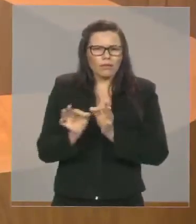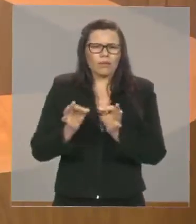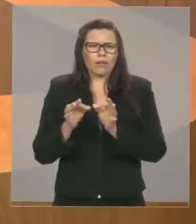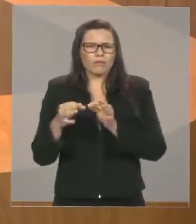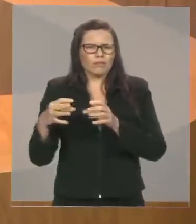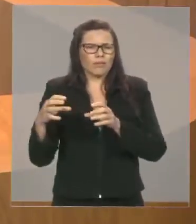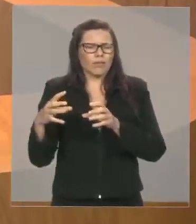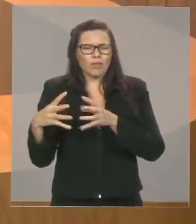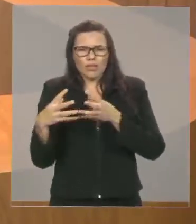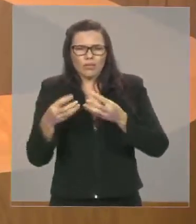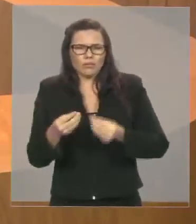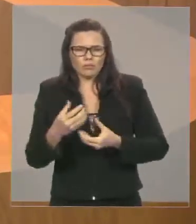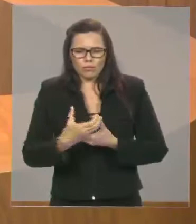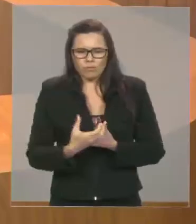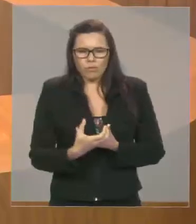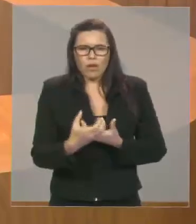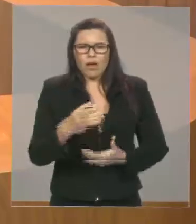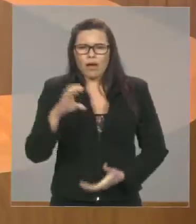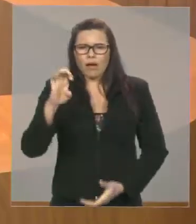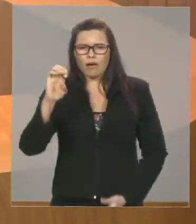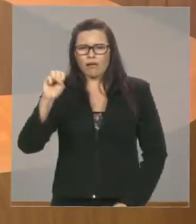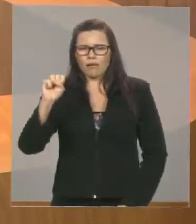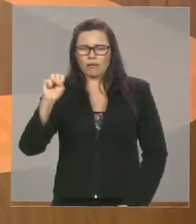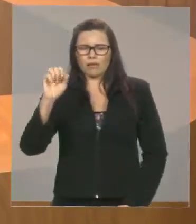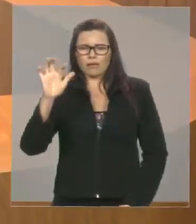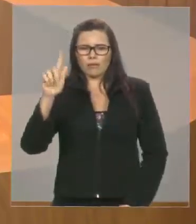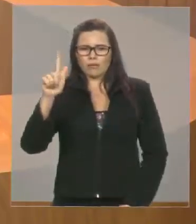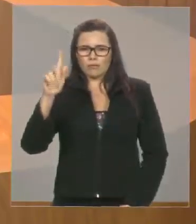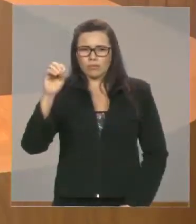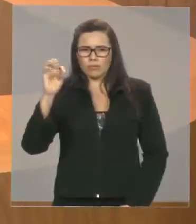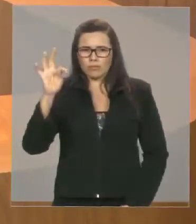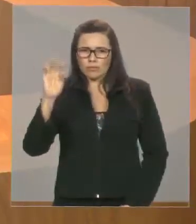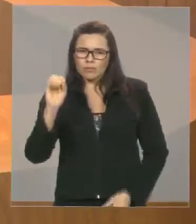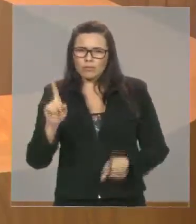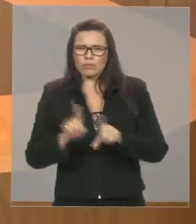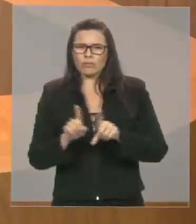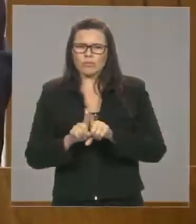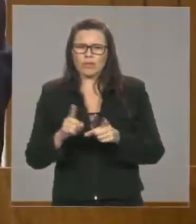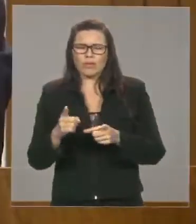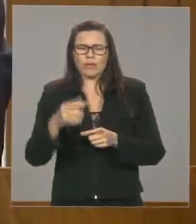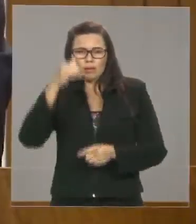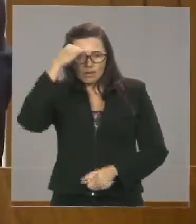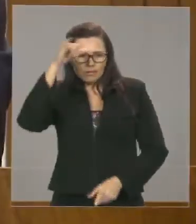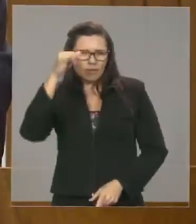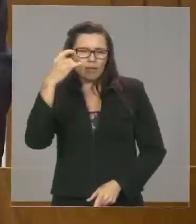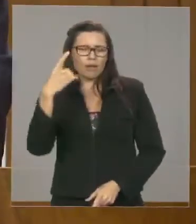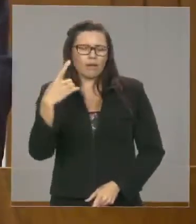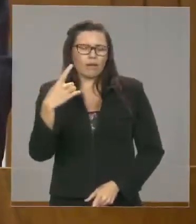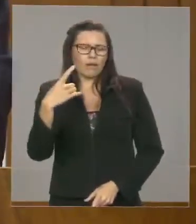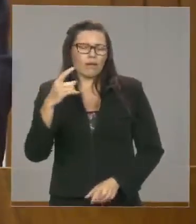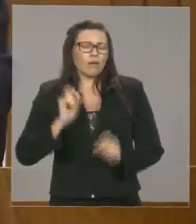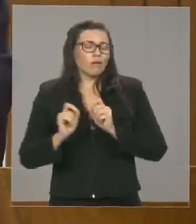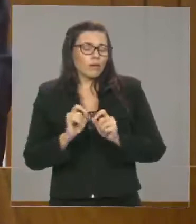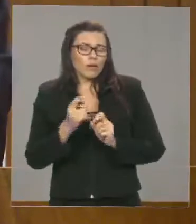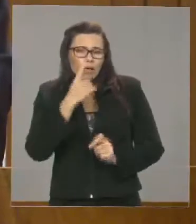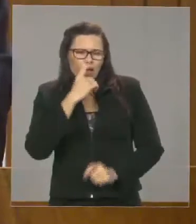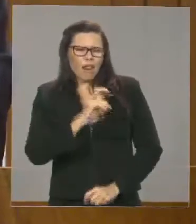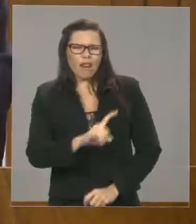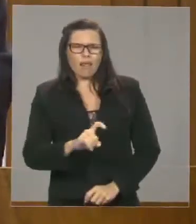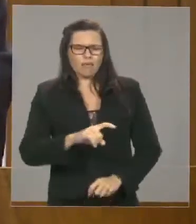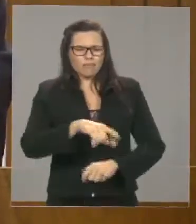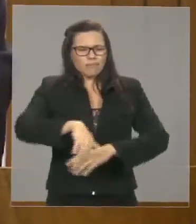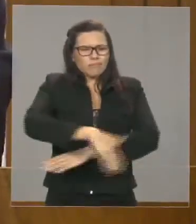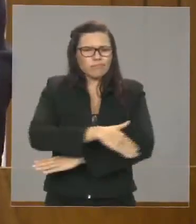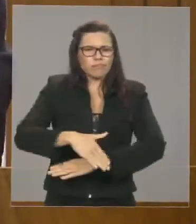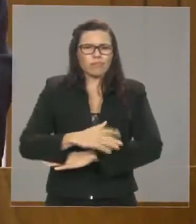de esgoto encanado e destinação correta do lixo e de serviço de drenagem urbana, de instalações sanitárias